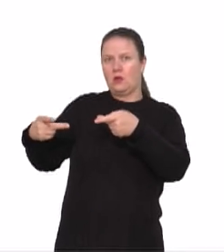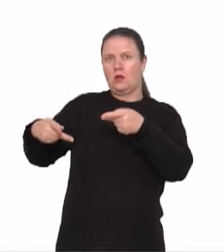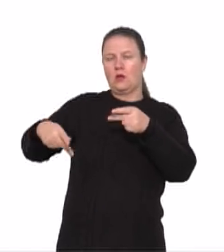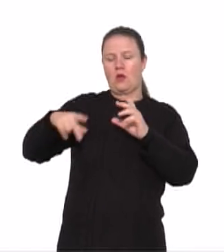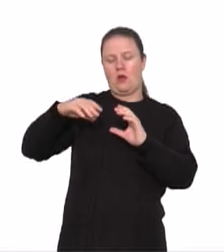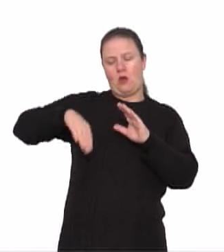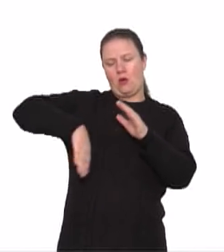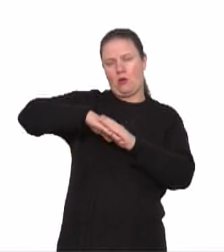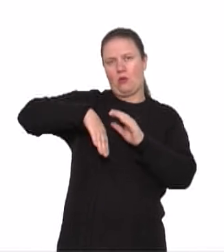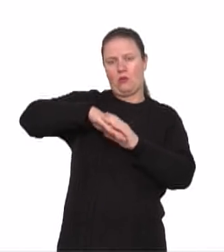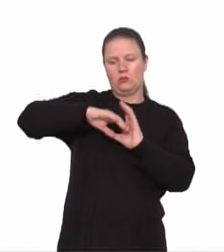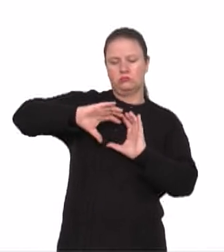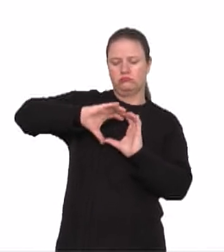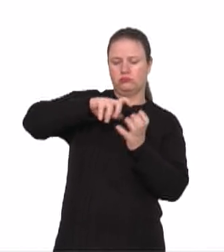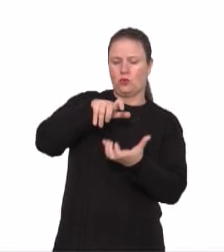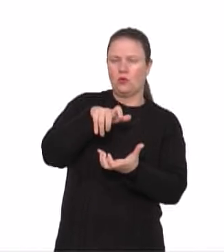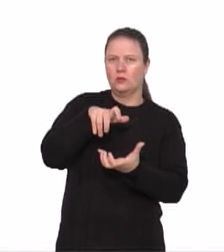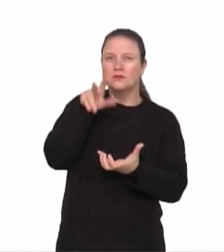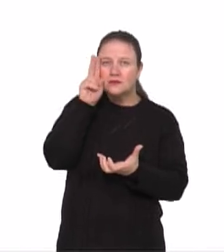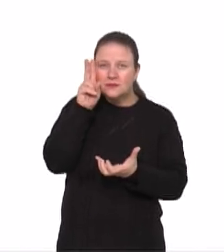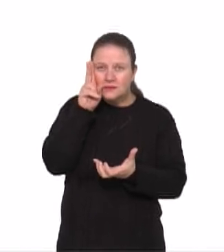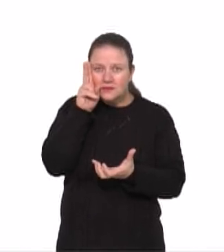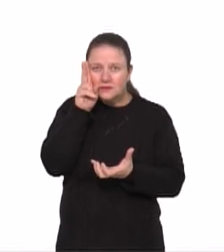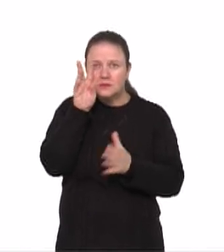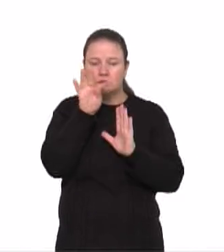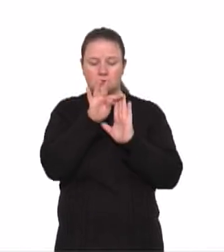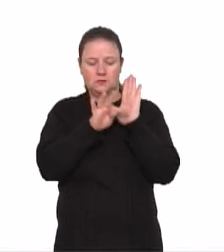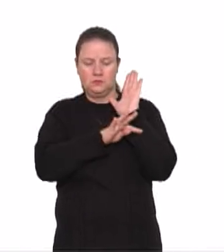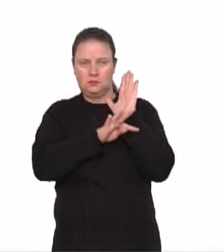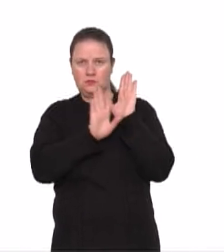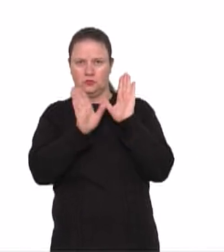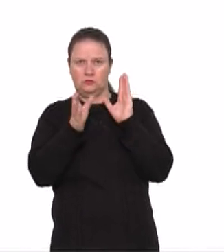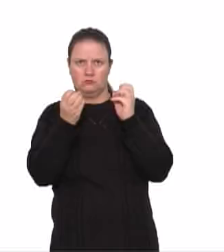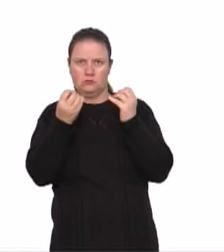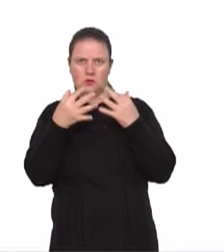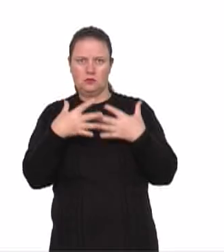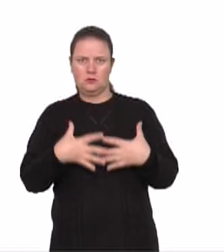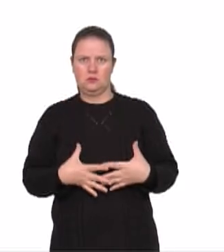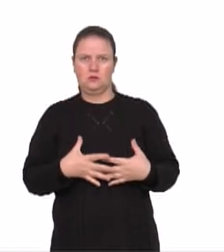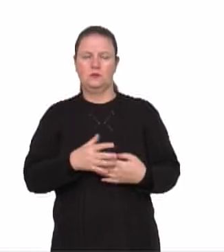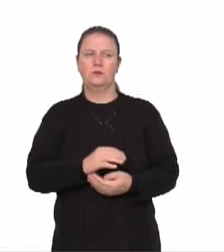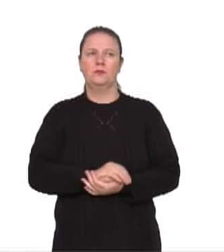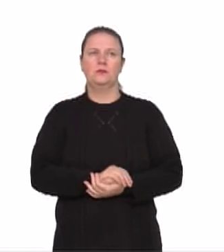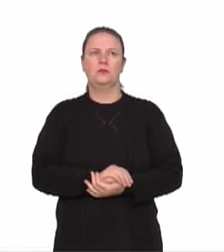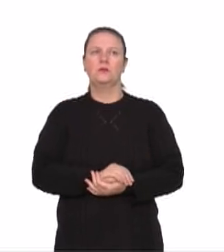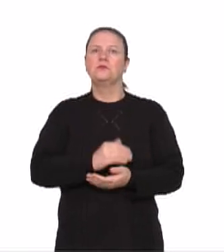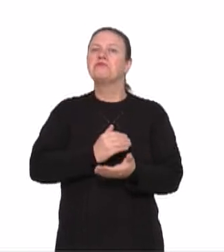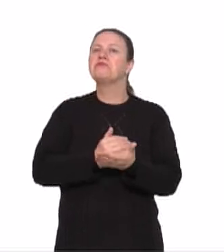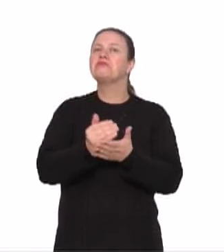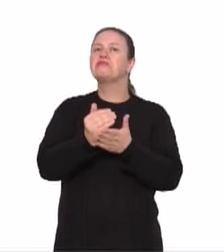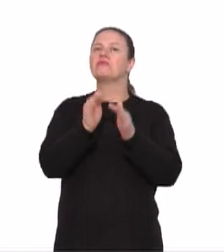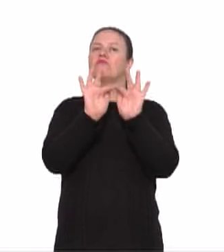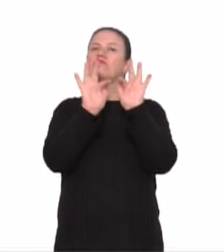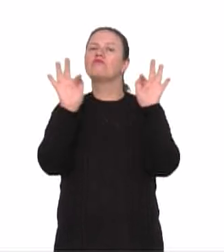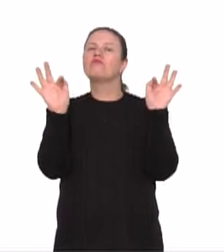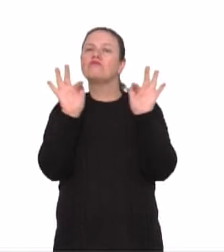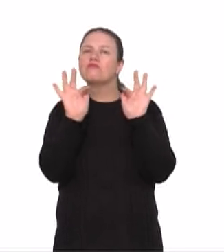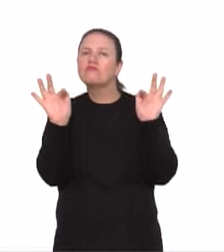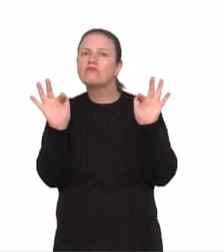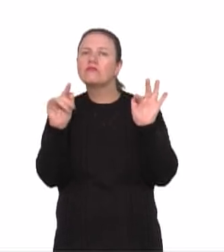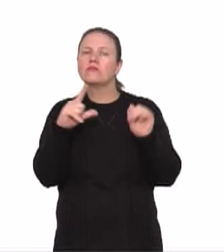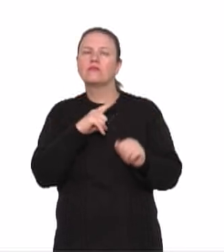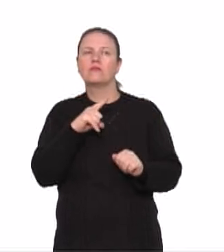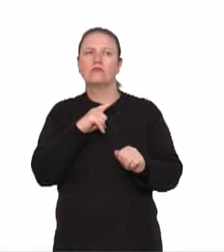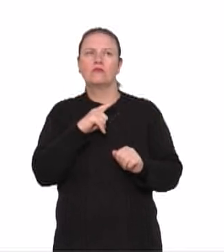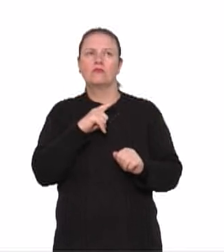lembram. Eu trouxe aqui um exemplo daquele texto que já trabalhamos. Então, aqui no início da frase a gente tem: